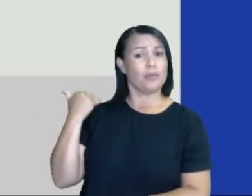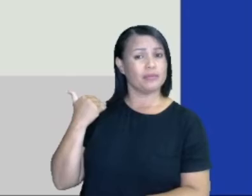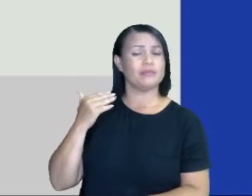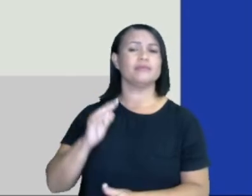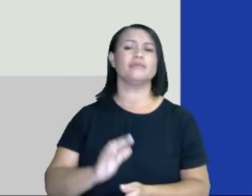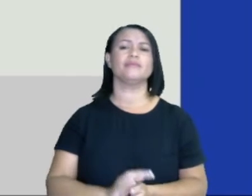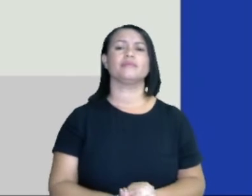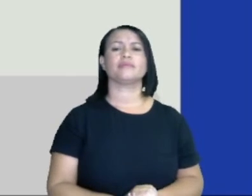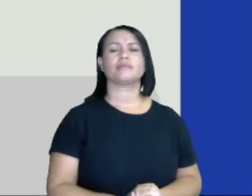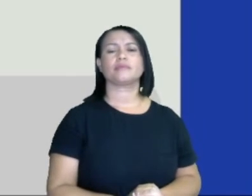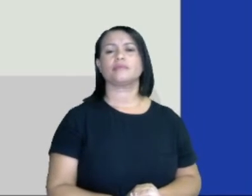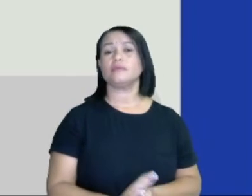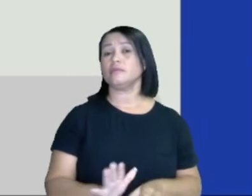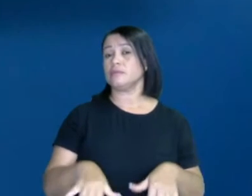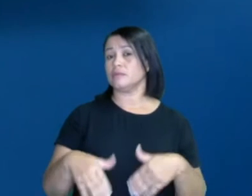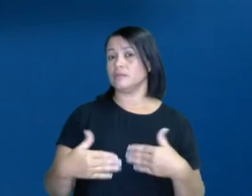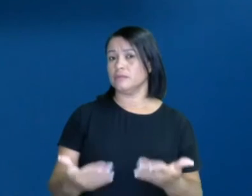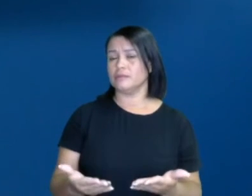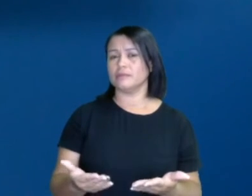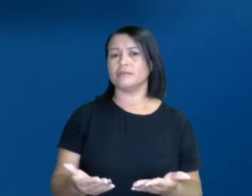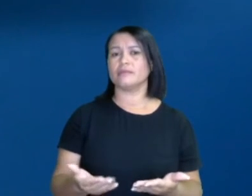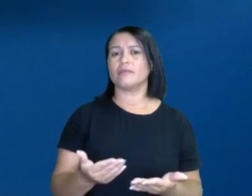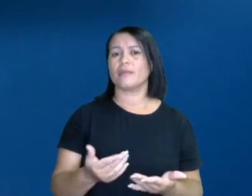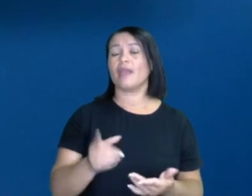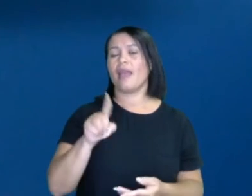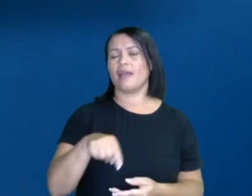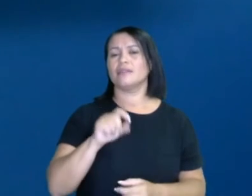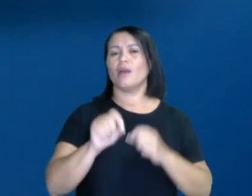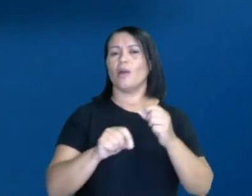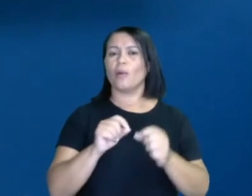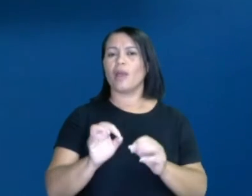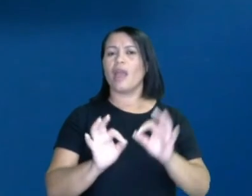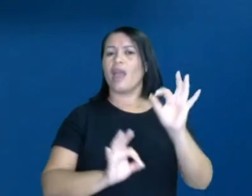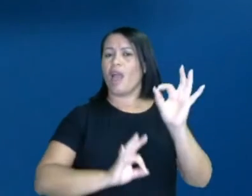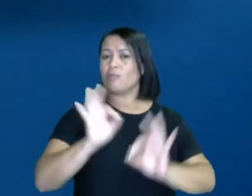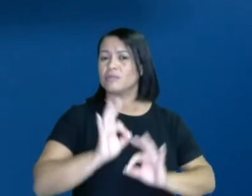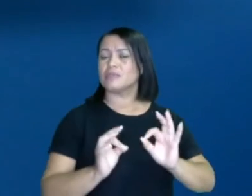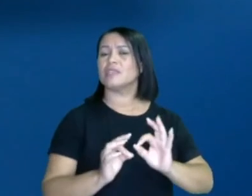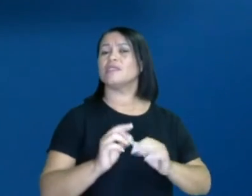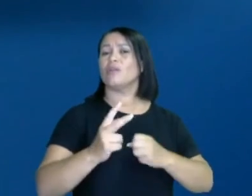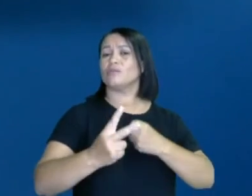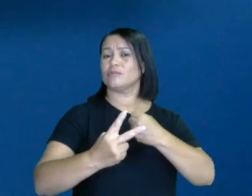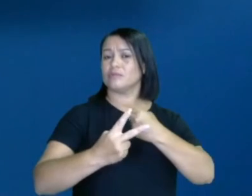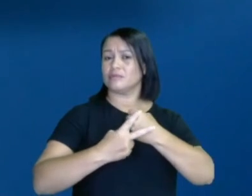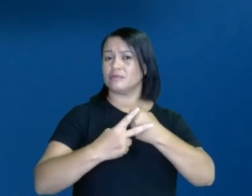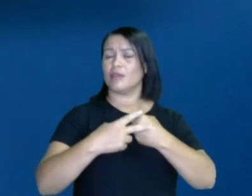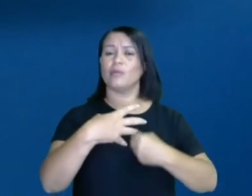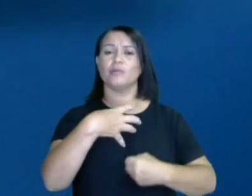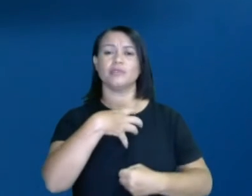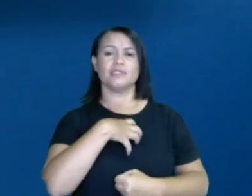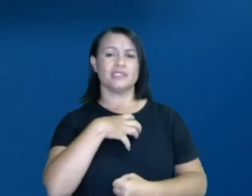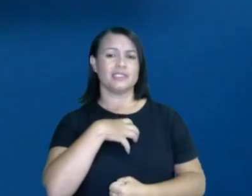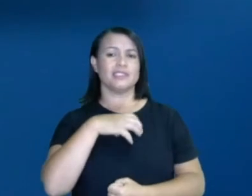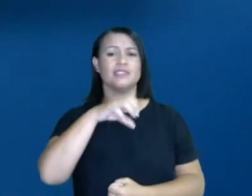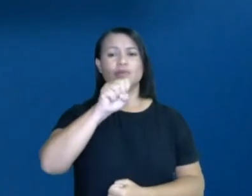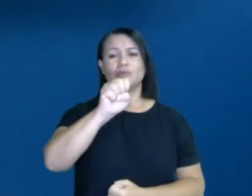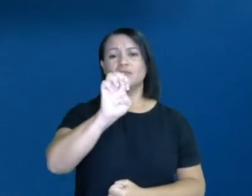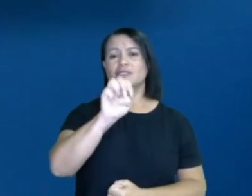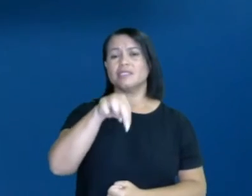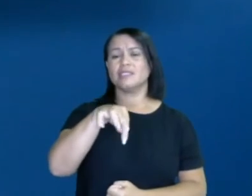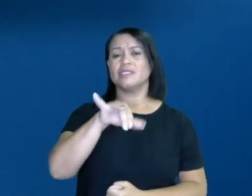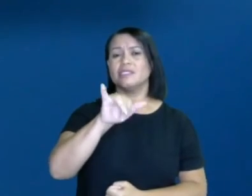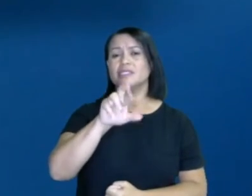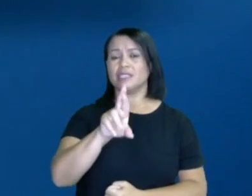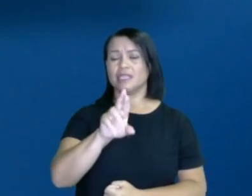se sentieron. Então, essa é a conjugação do verbo sentir-se, que é um dos verbos que a gente usa